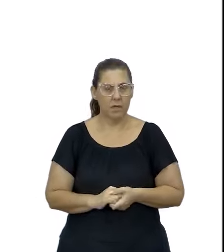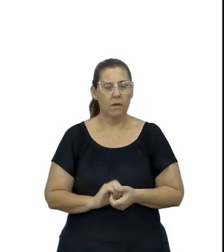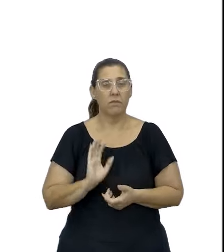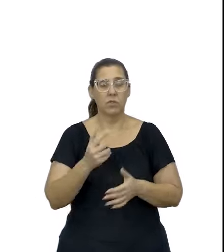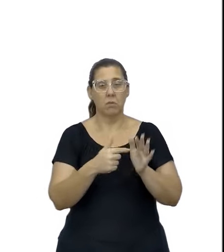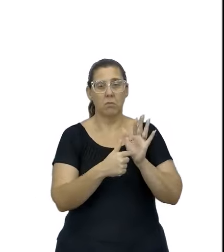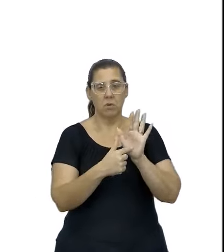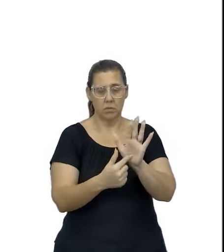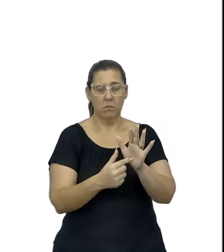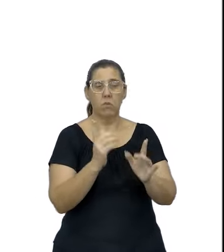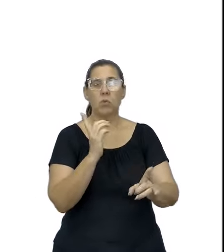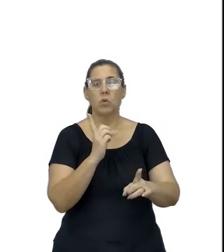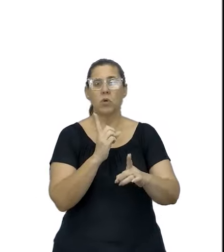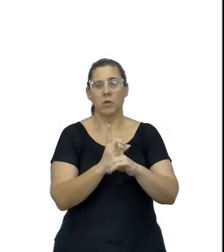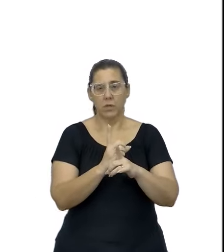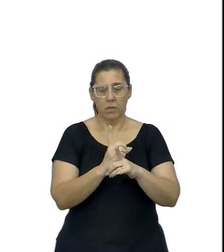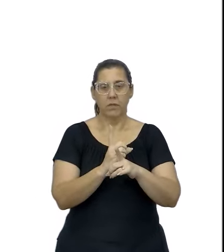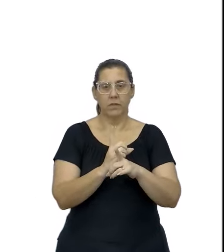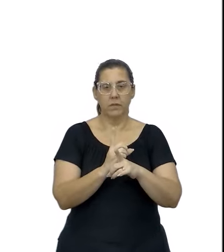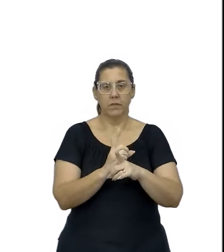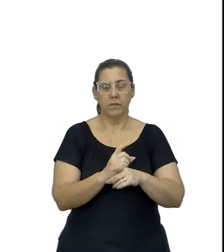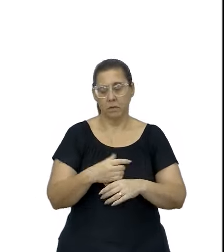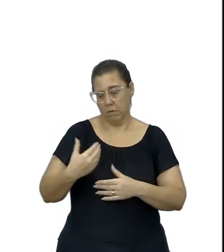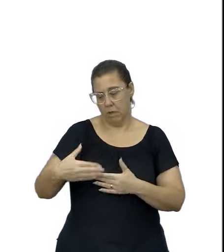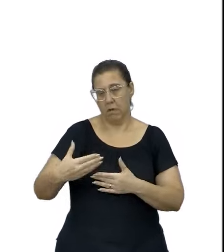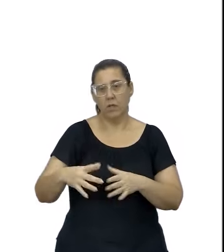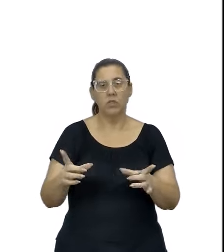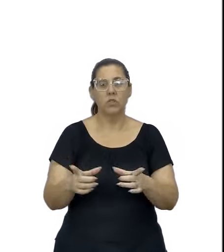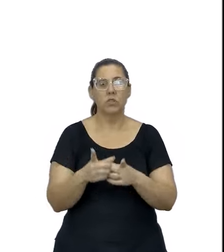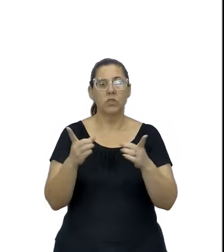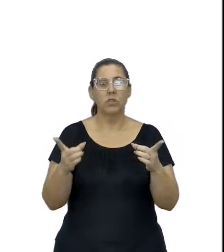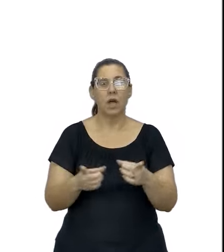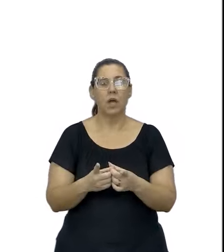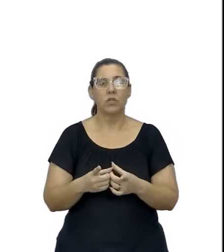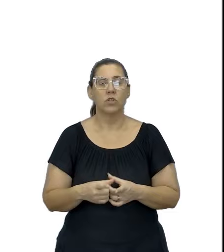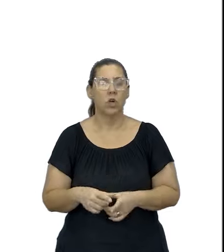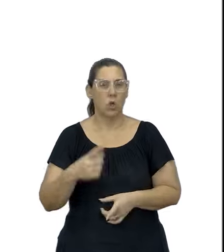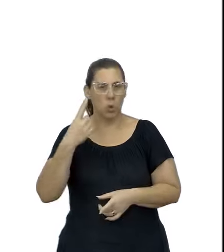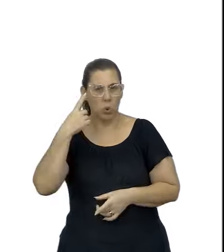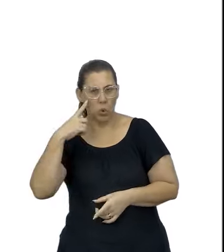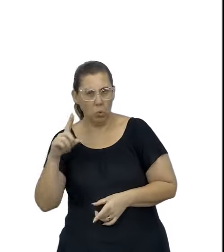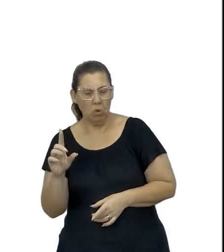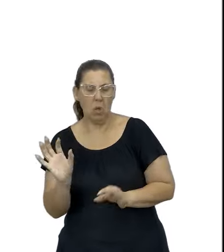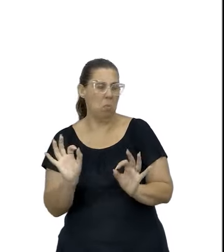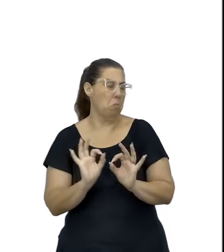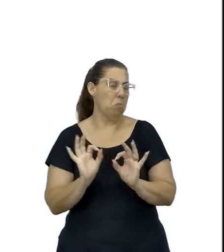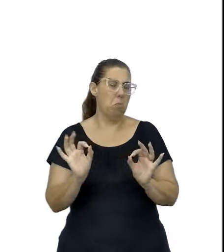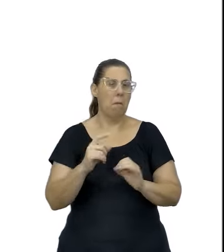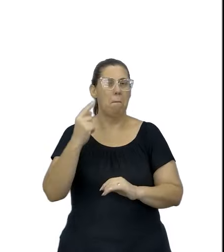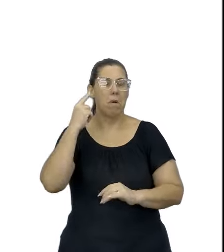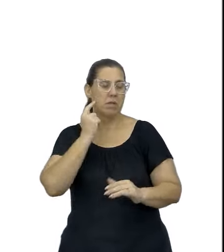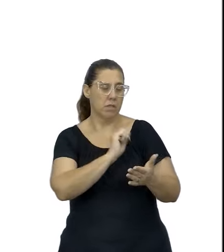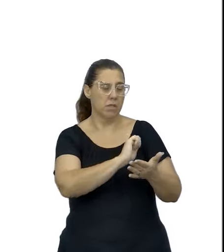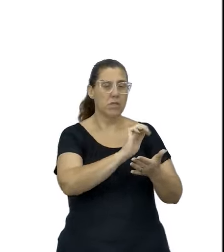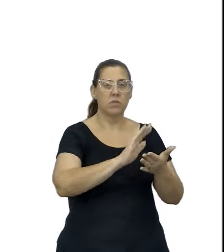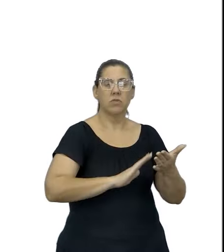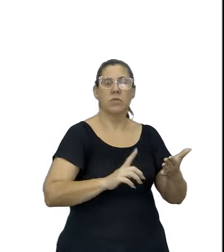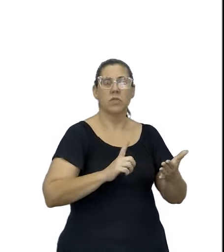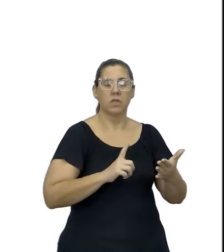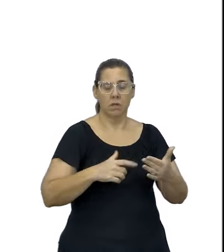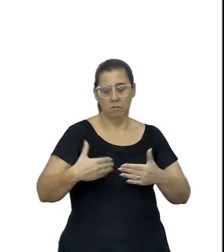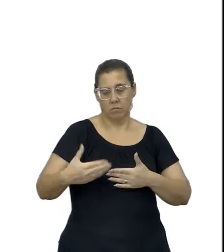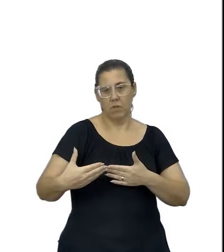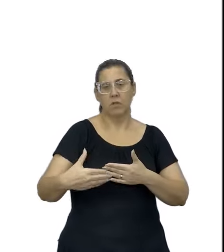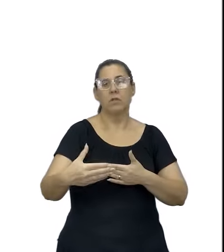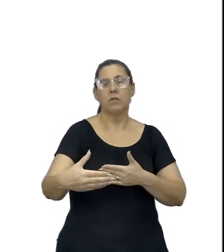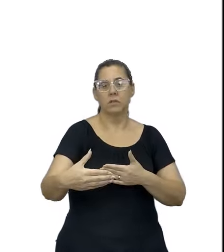apontou no nosso encontro, na sequência didática 1, não há dúvida de que pensar as atividades que compõem a sequência didática